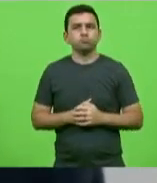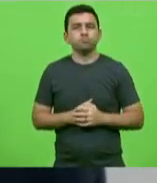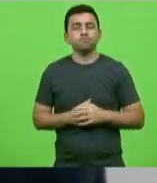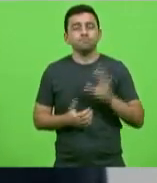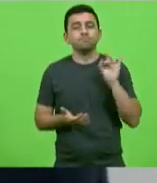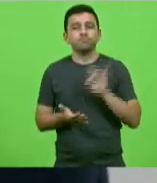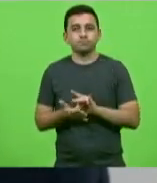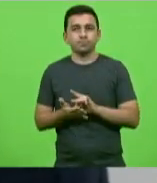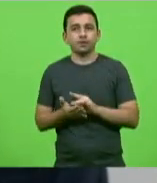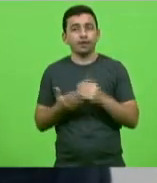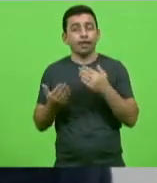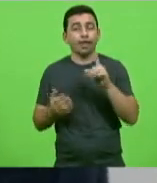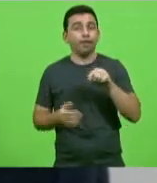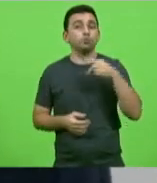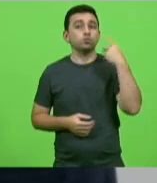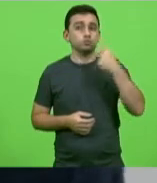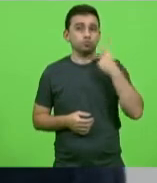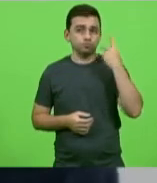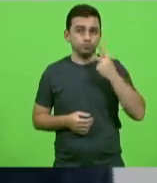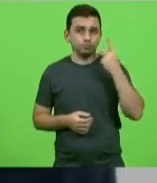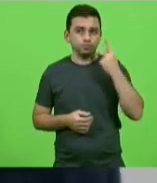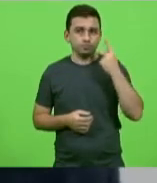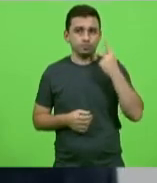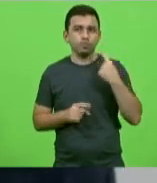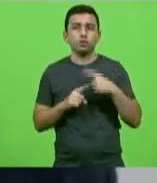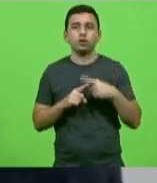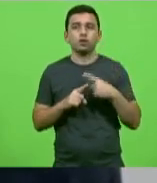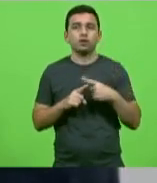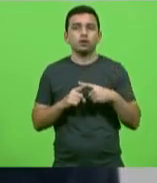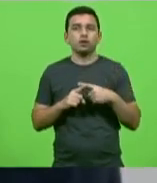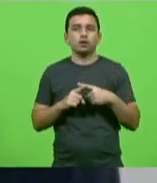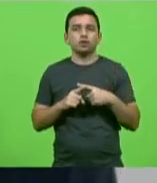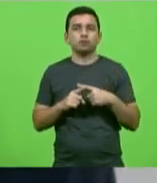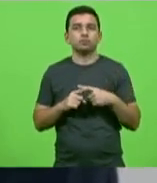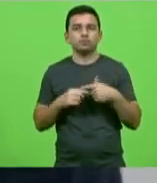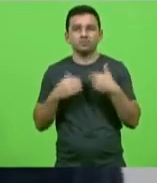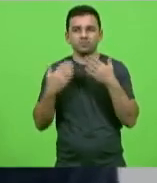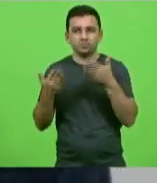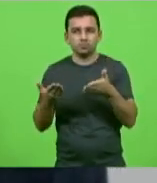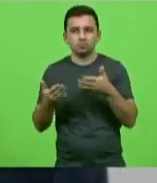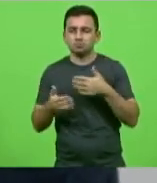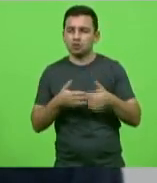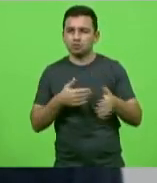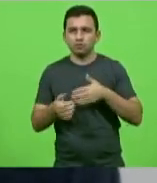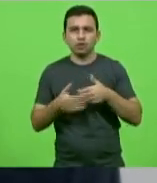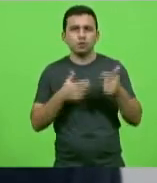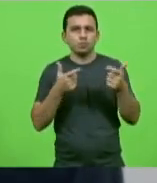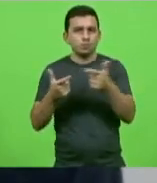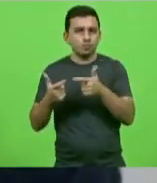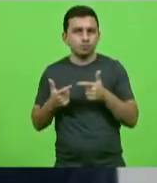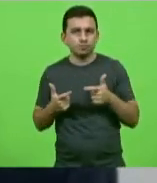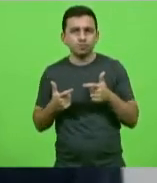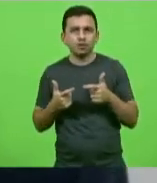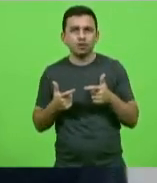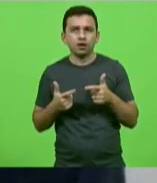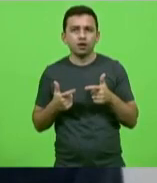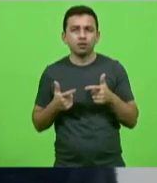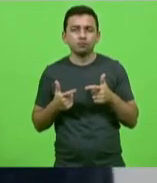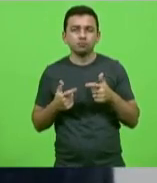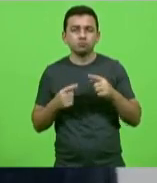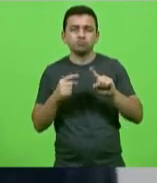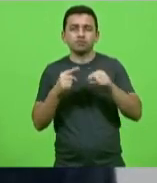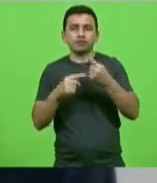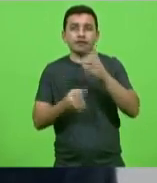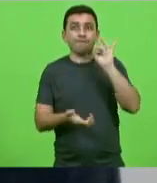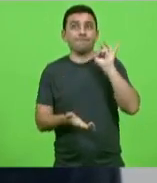E, na verdade, agente político. Até porque essa, em qualquer de suas modalidades, não faz coro com a